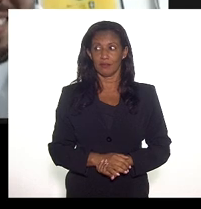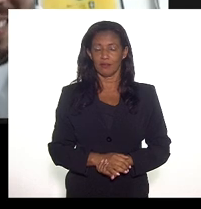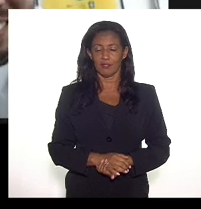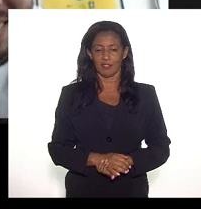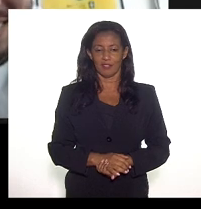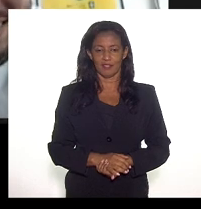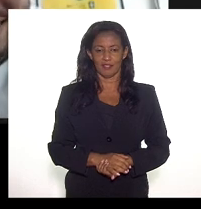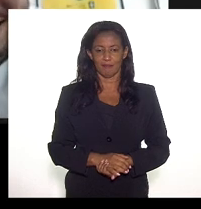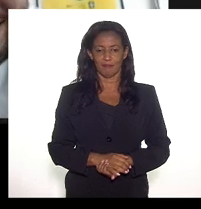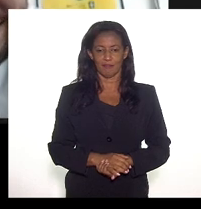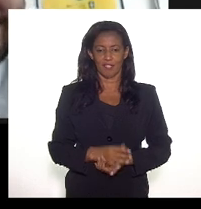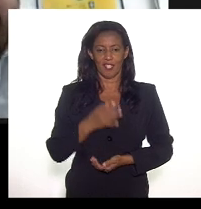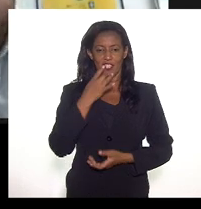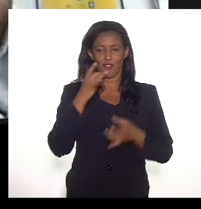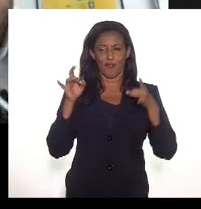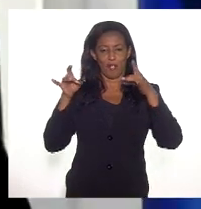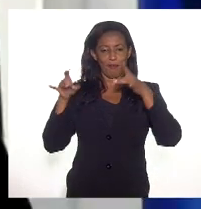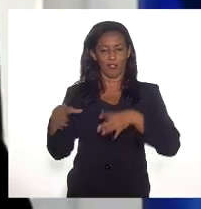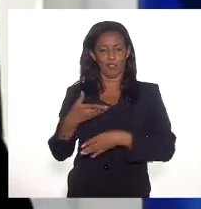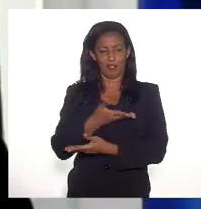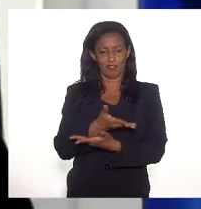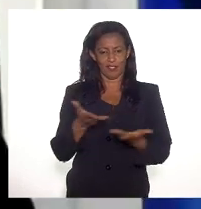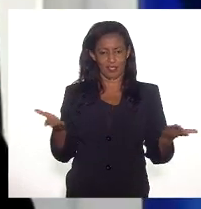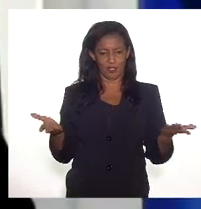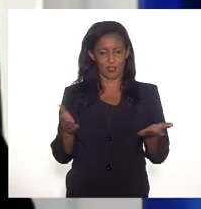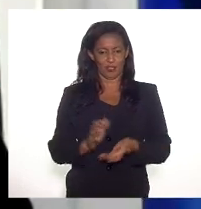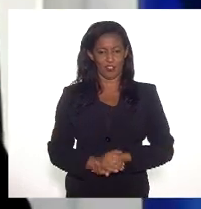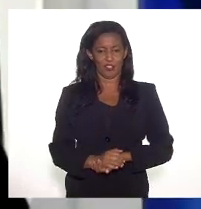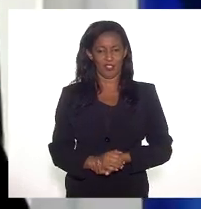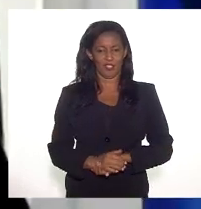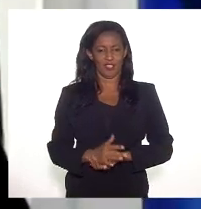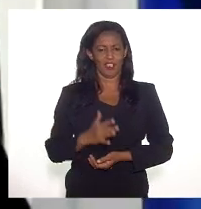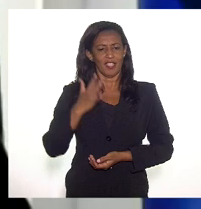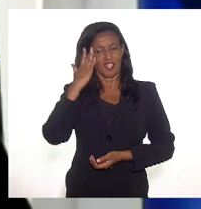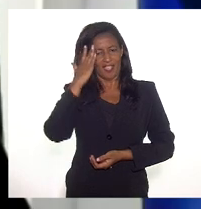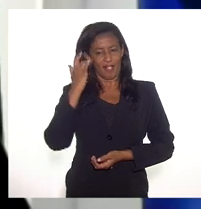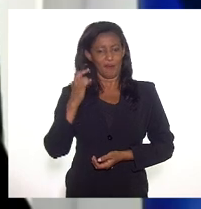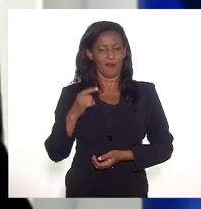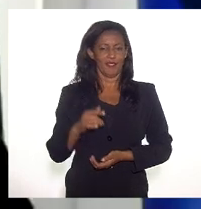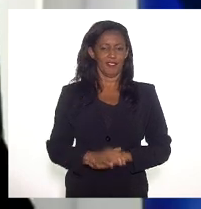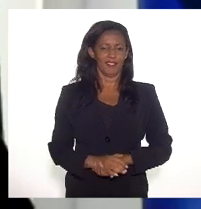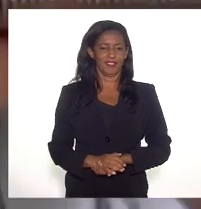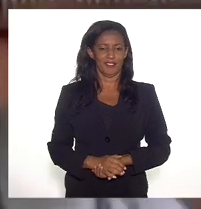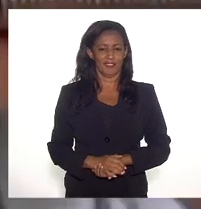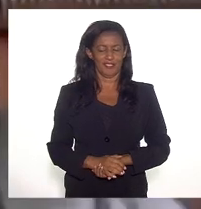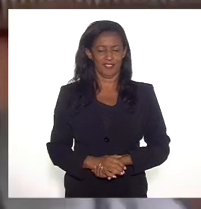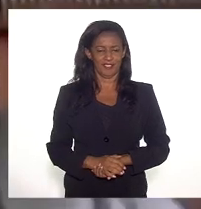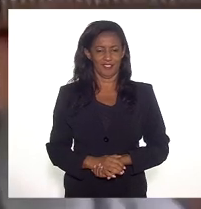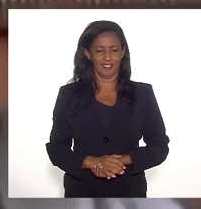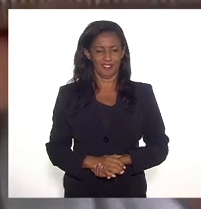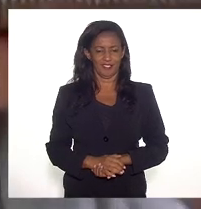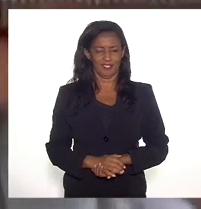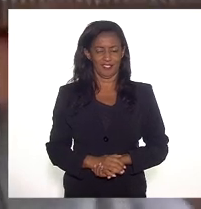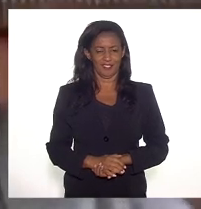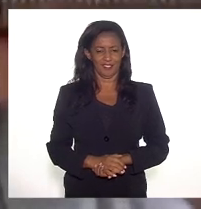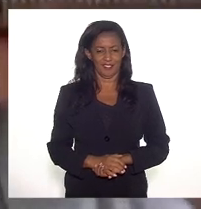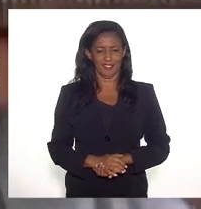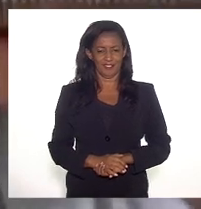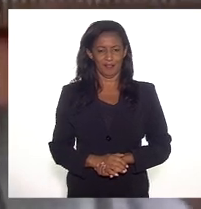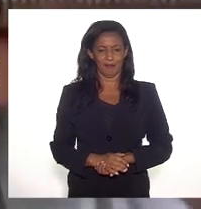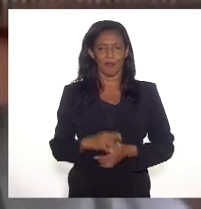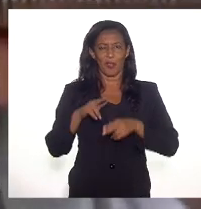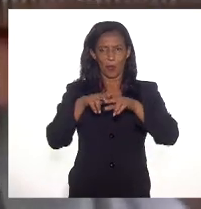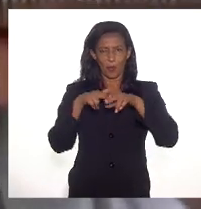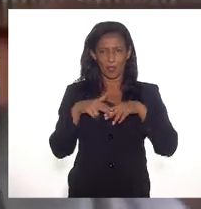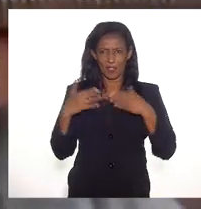Eu vou abandonar vocês hoje e amanhã, nesses dois dias, vai ficar vou no falar, comando aí, que tem culpa. André, por isso que você